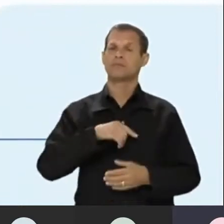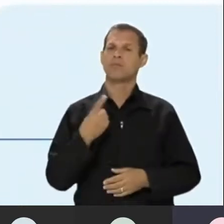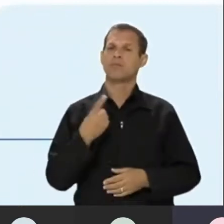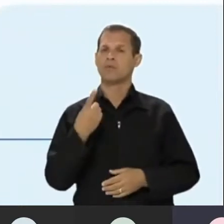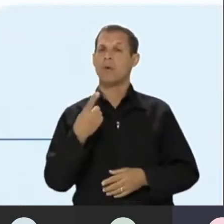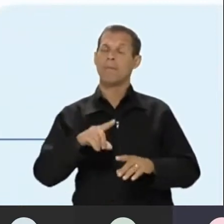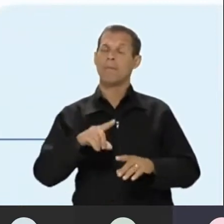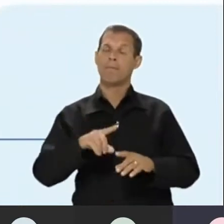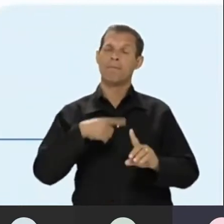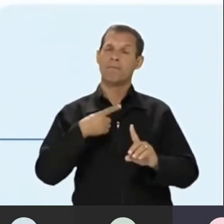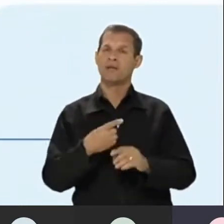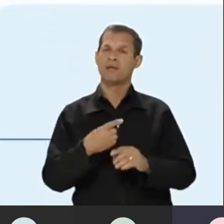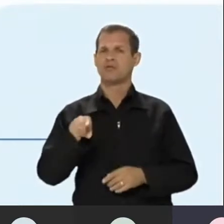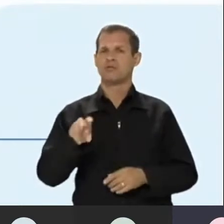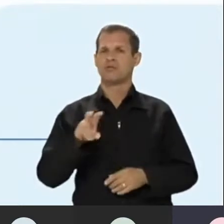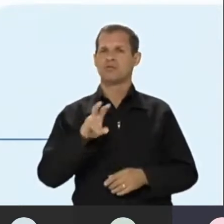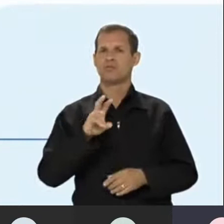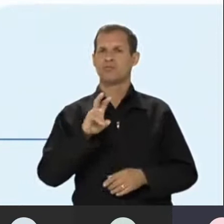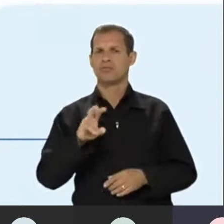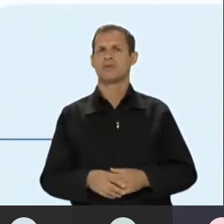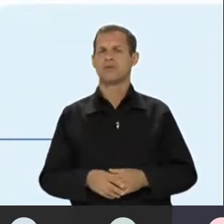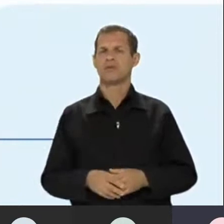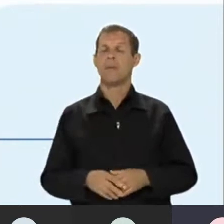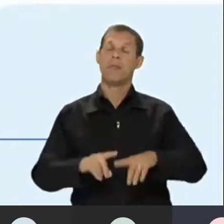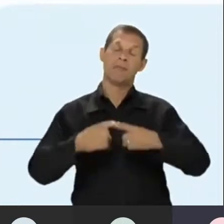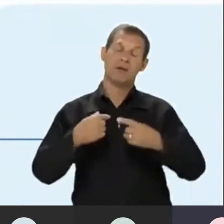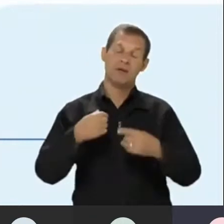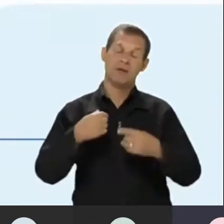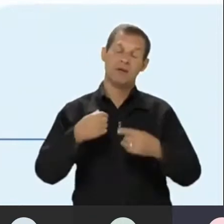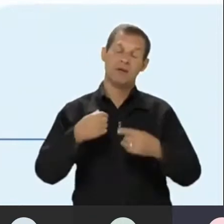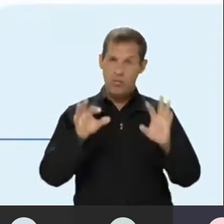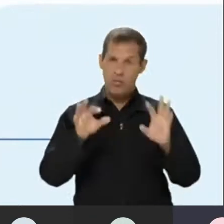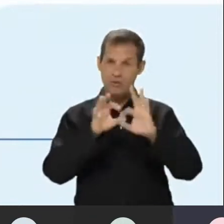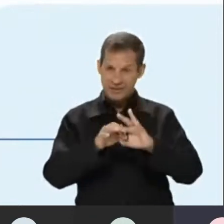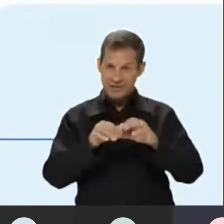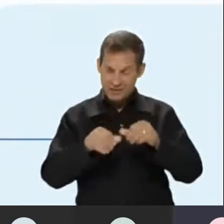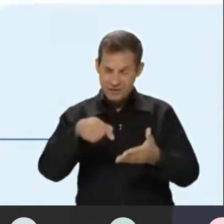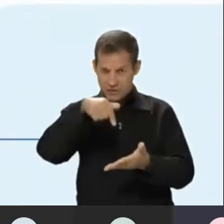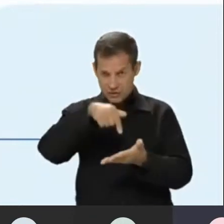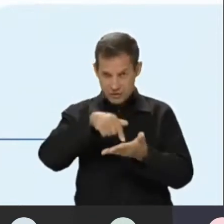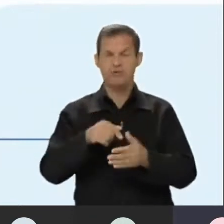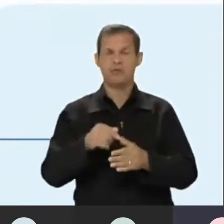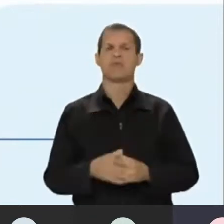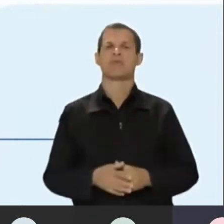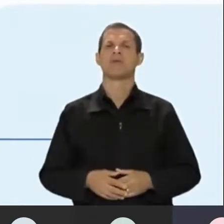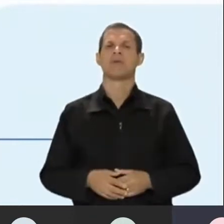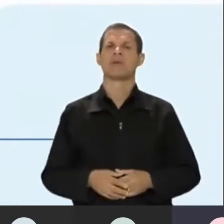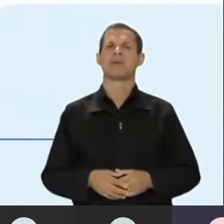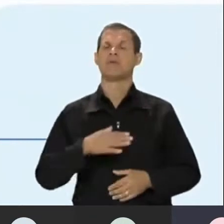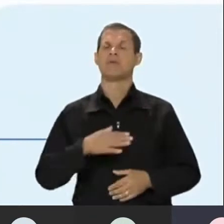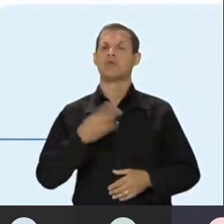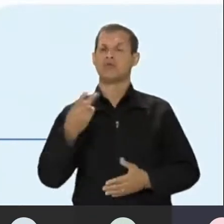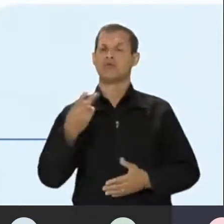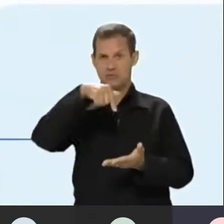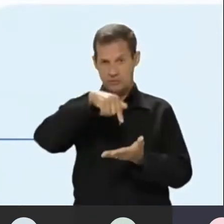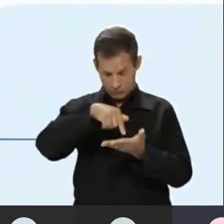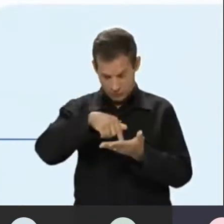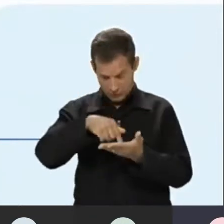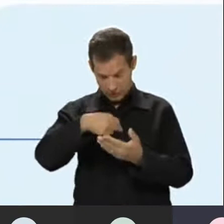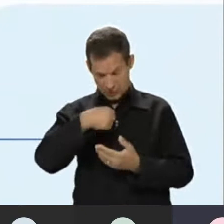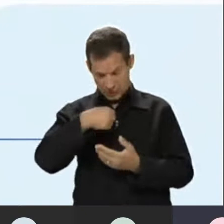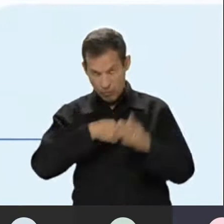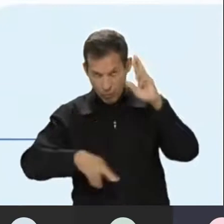gente tem 1, sobe mais um pouquinho, a gente teria esse meio. E aí eu vou ligar esse meu ponto, tá? Esses meus dois